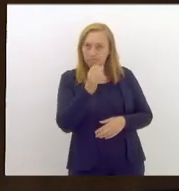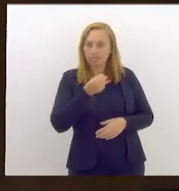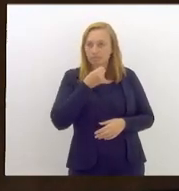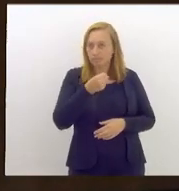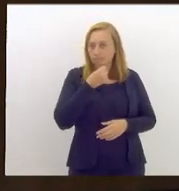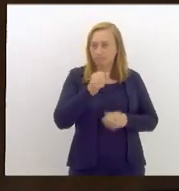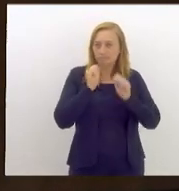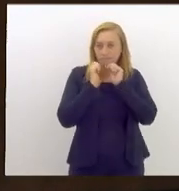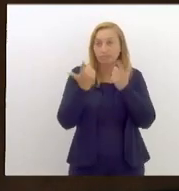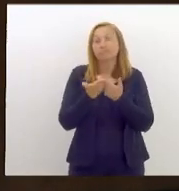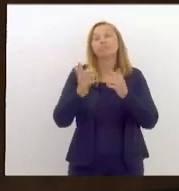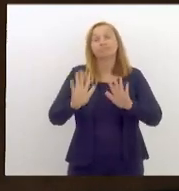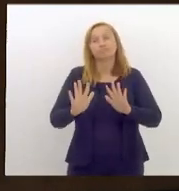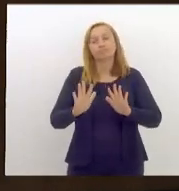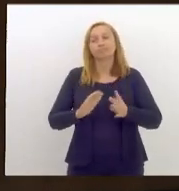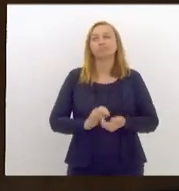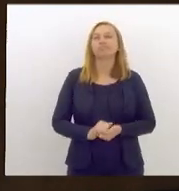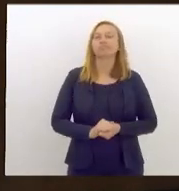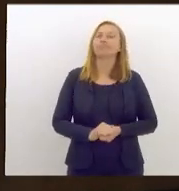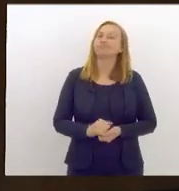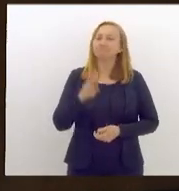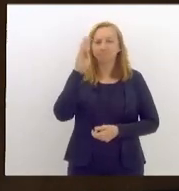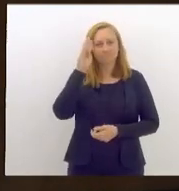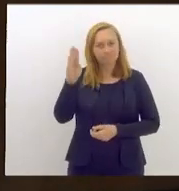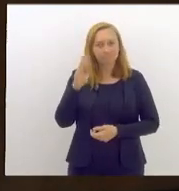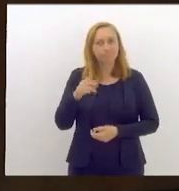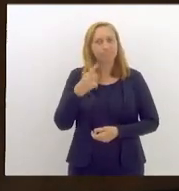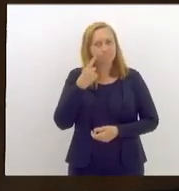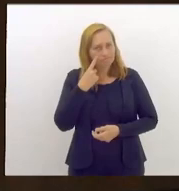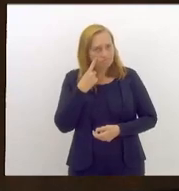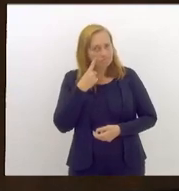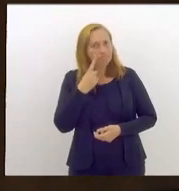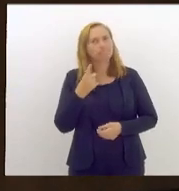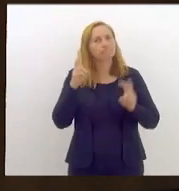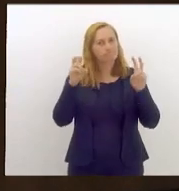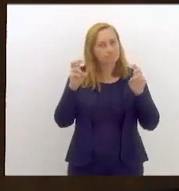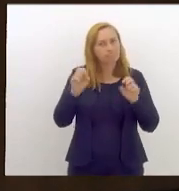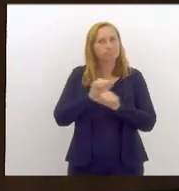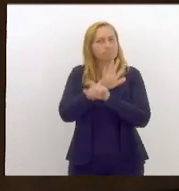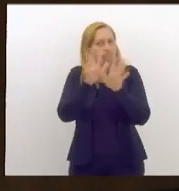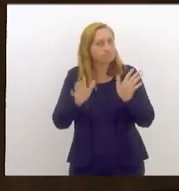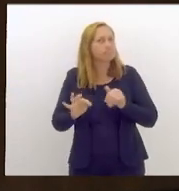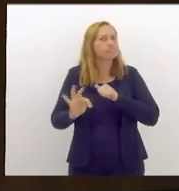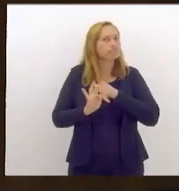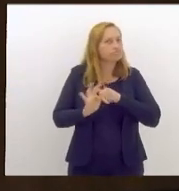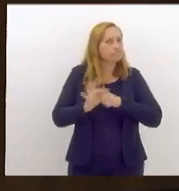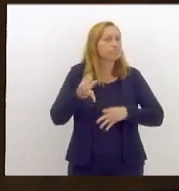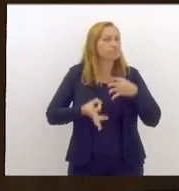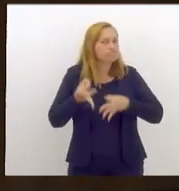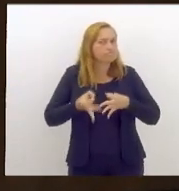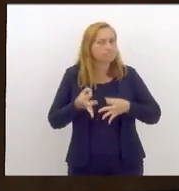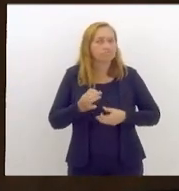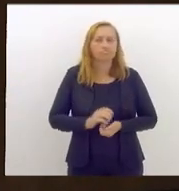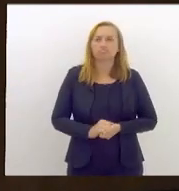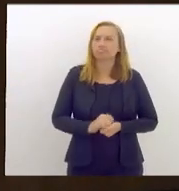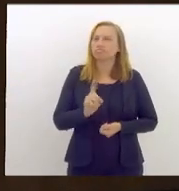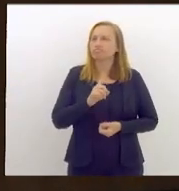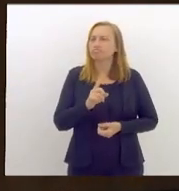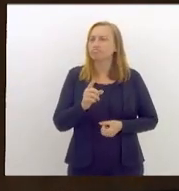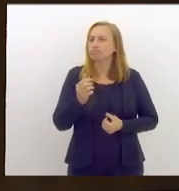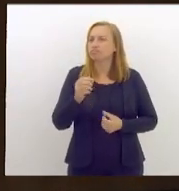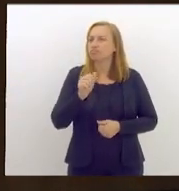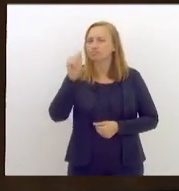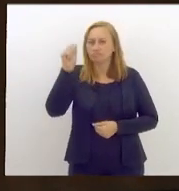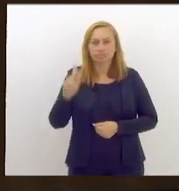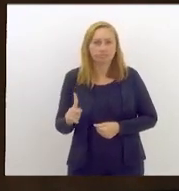da Assembleia Legislativa agora é fundamental que a gente deixe questões Claras no campo técnico jurídico não se trata de